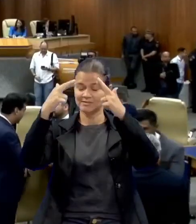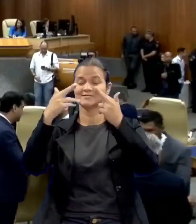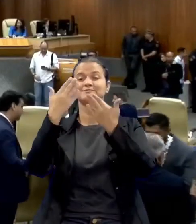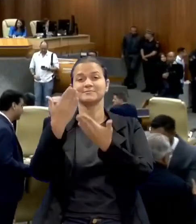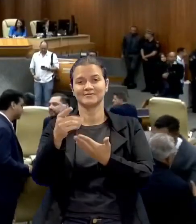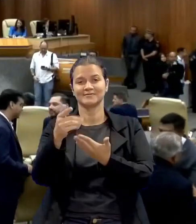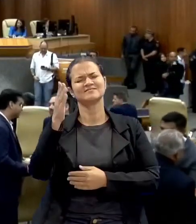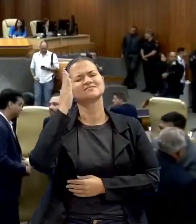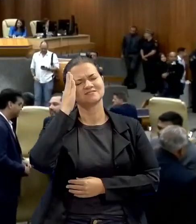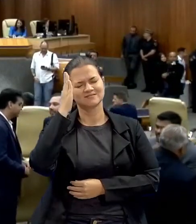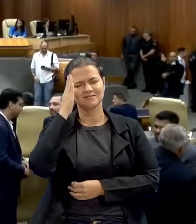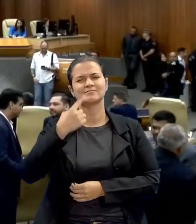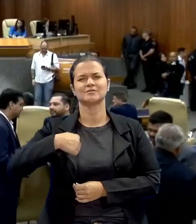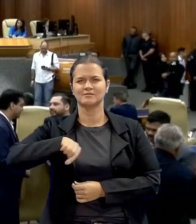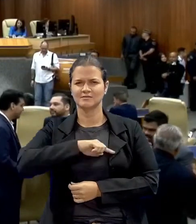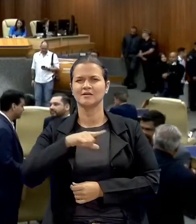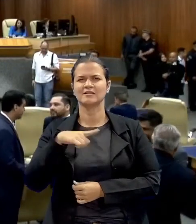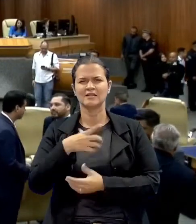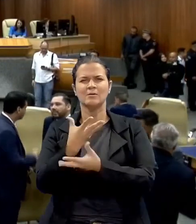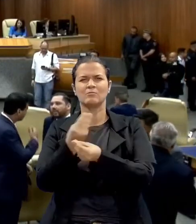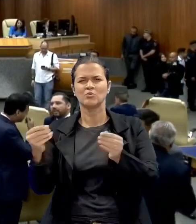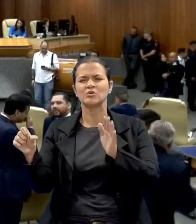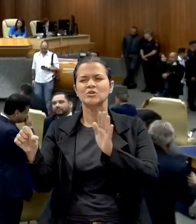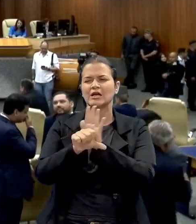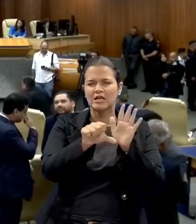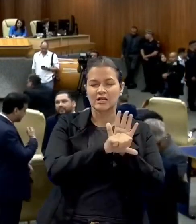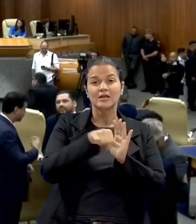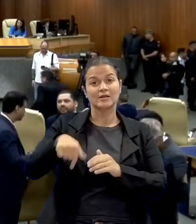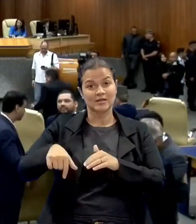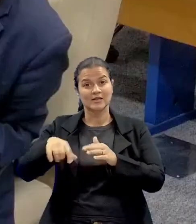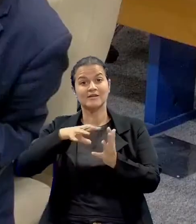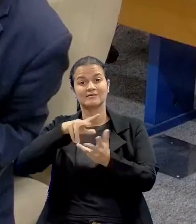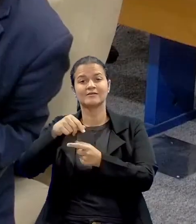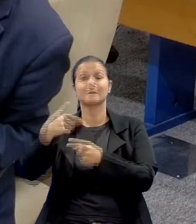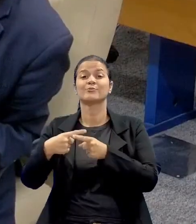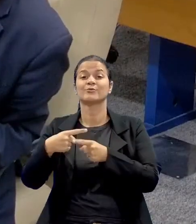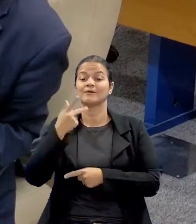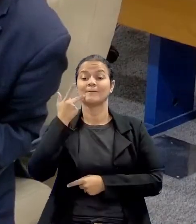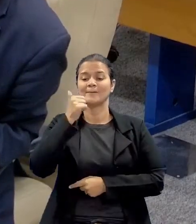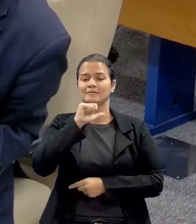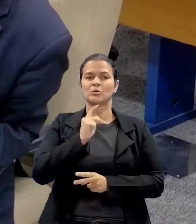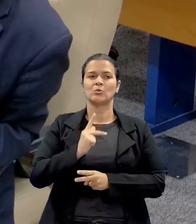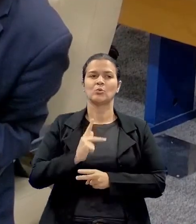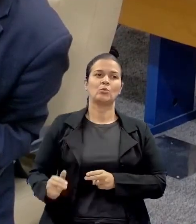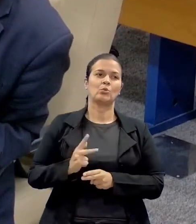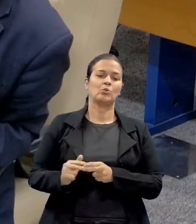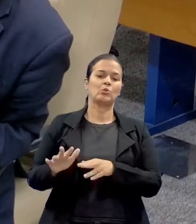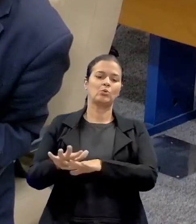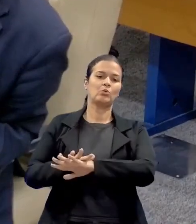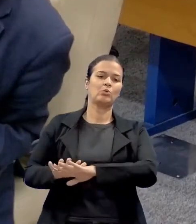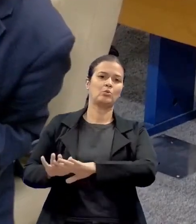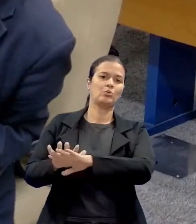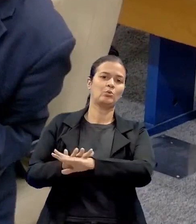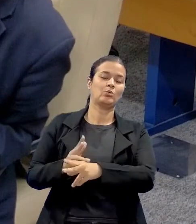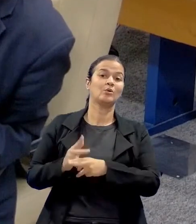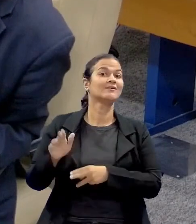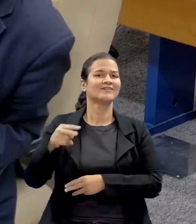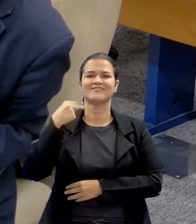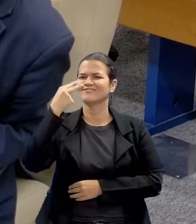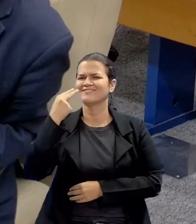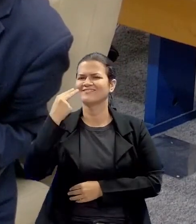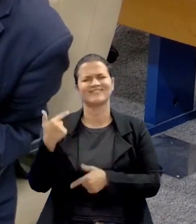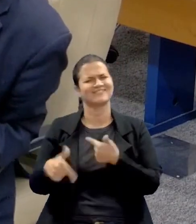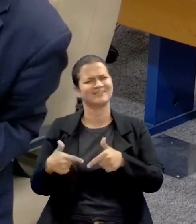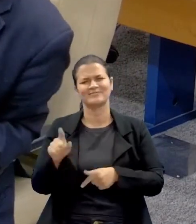senhor sabe por que, é que nós estamos tendo muito bandido na terra? É porque os pais tampam com a peneira, assim, é bacia, buraco. Vereador não trabalha mais do